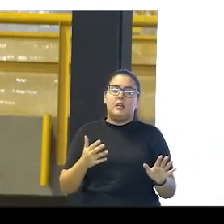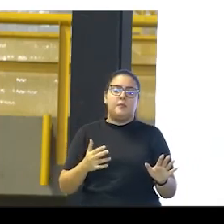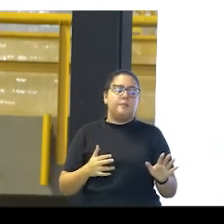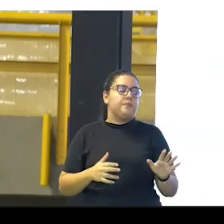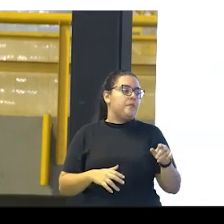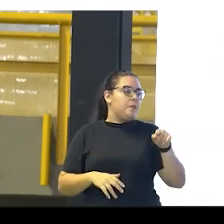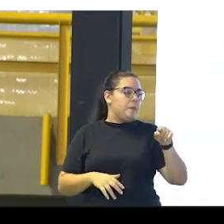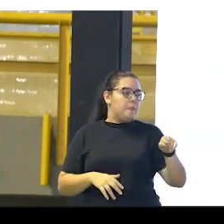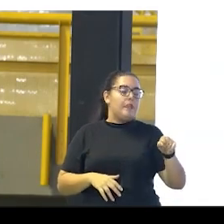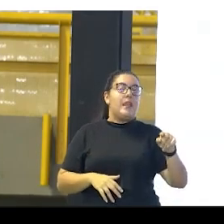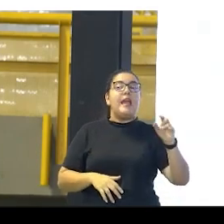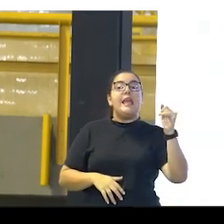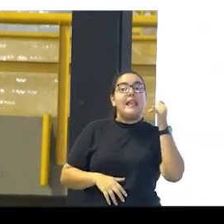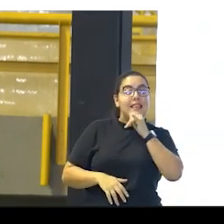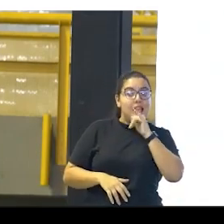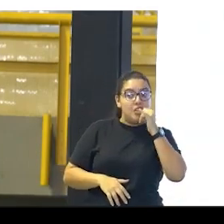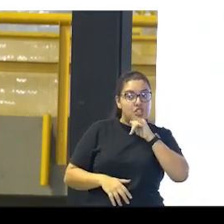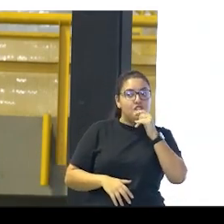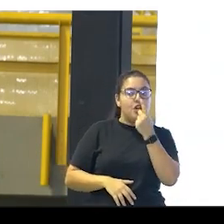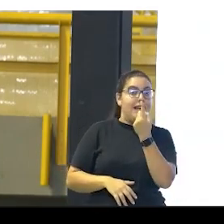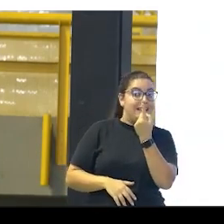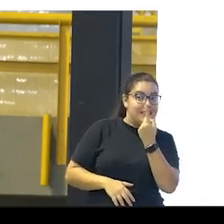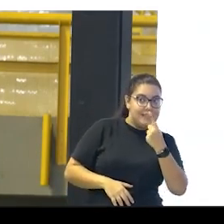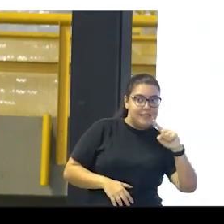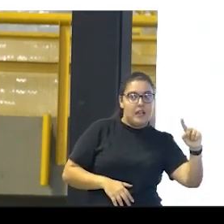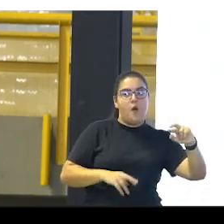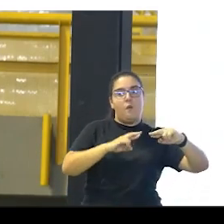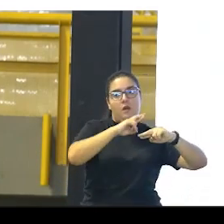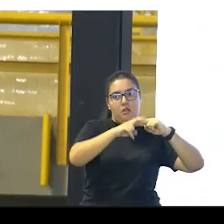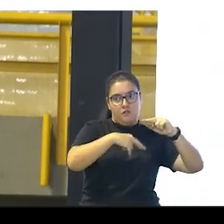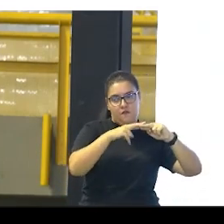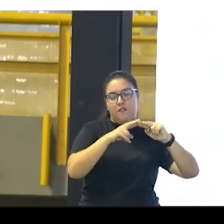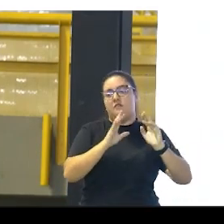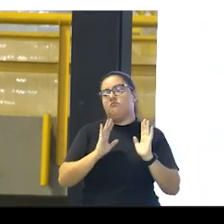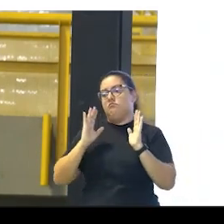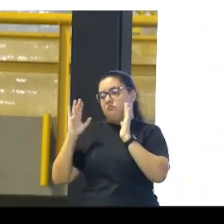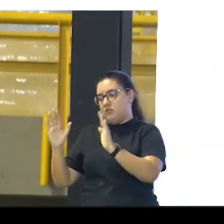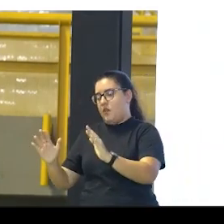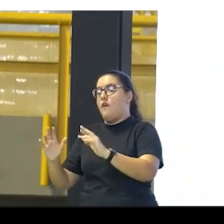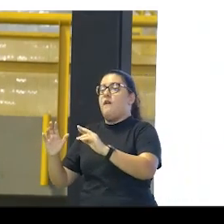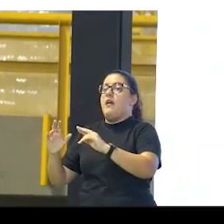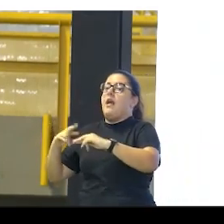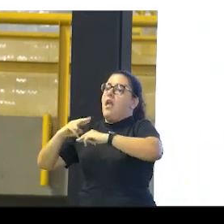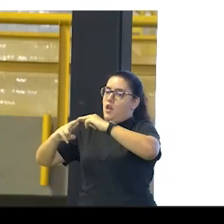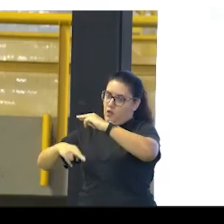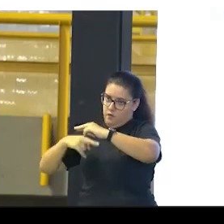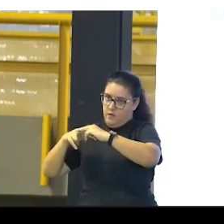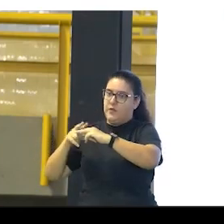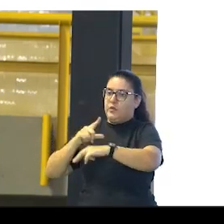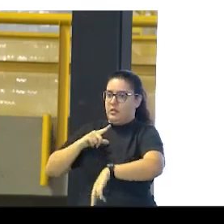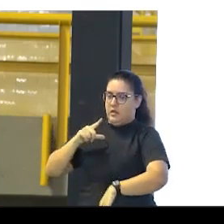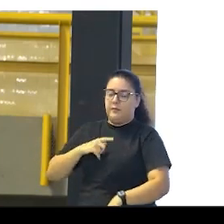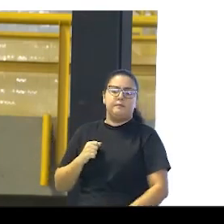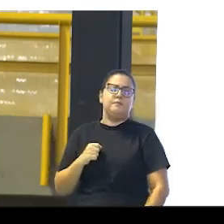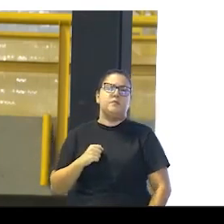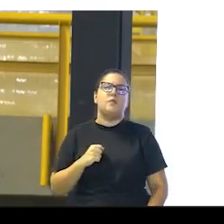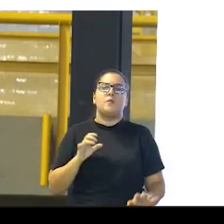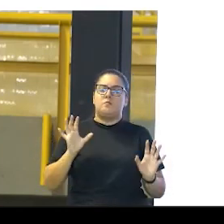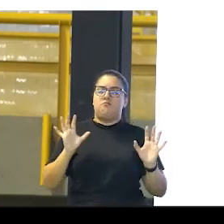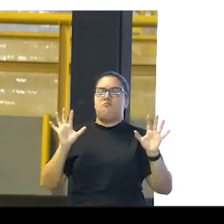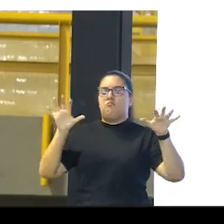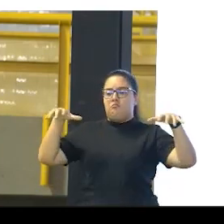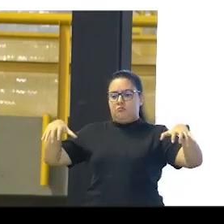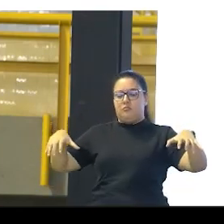classificar as fontes em fontes renováveis, não renováveis. Professor,